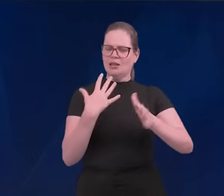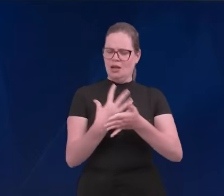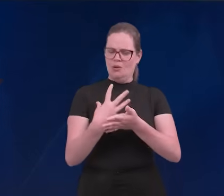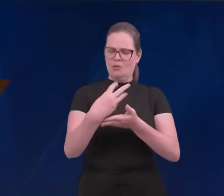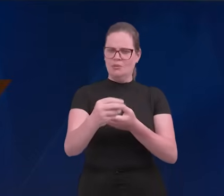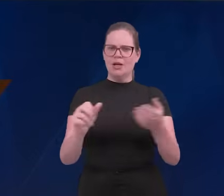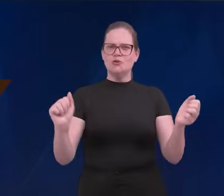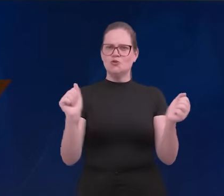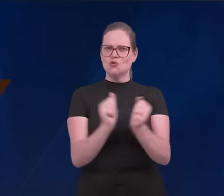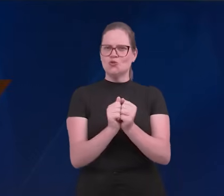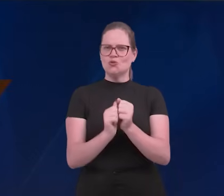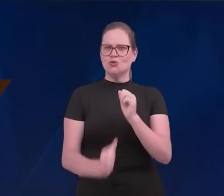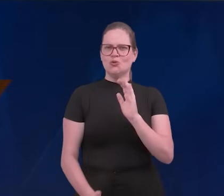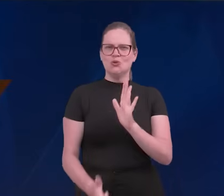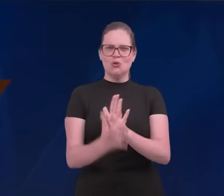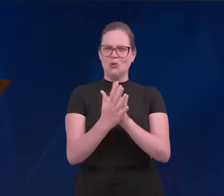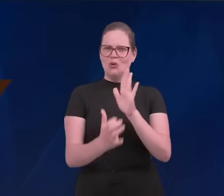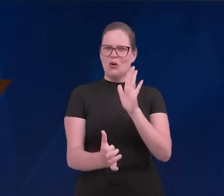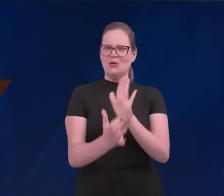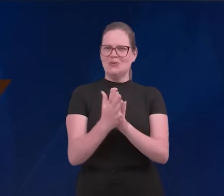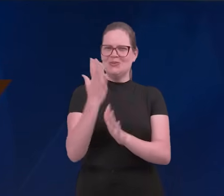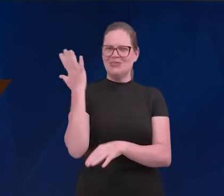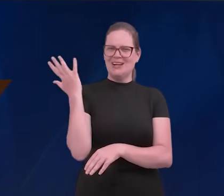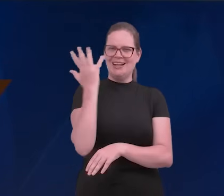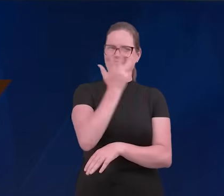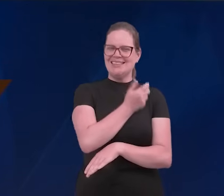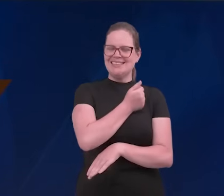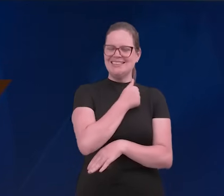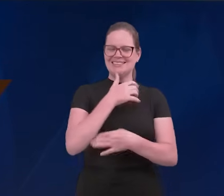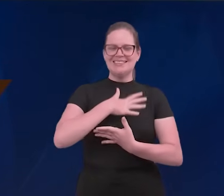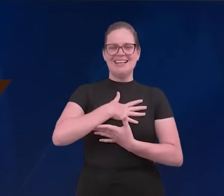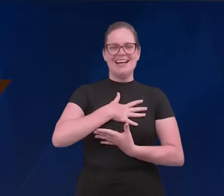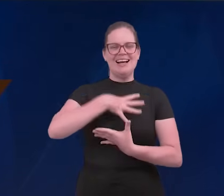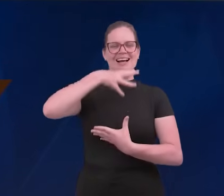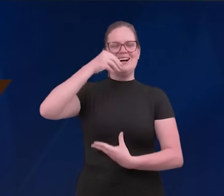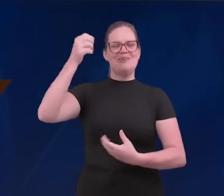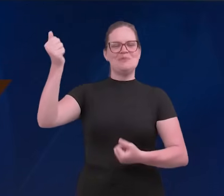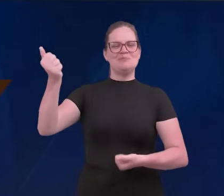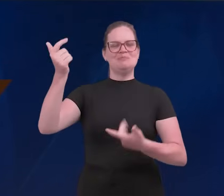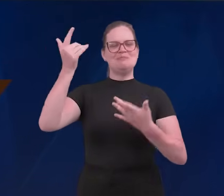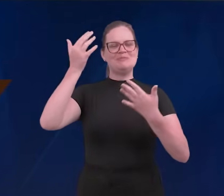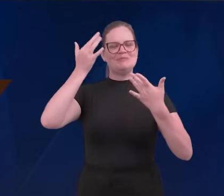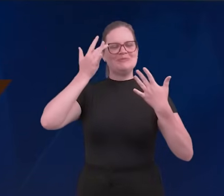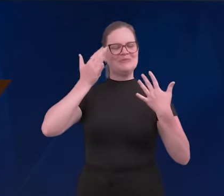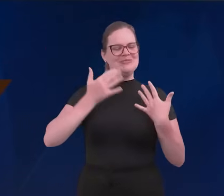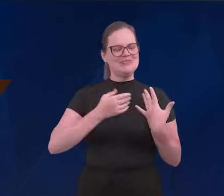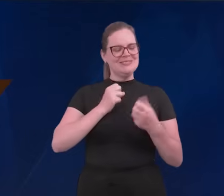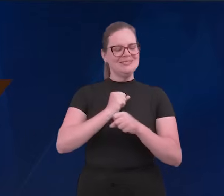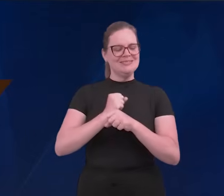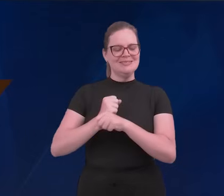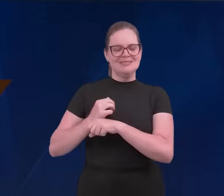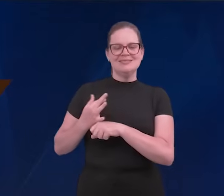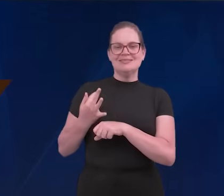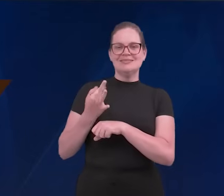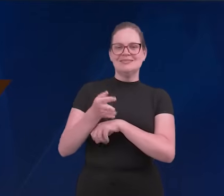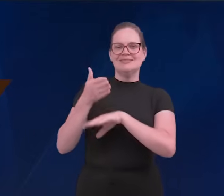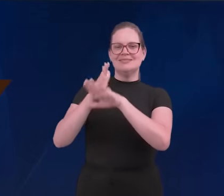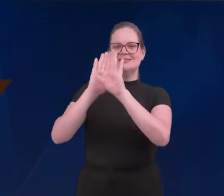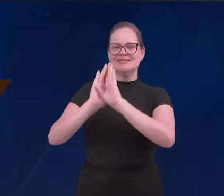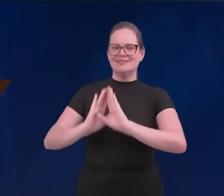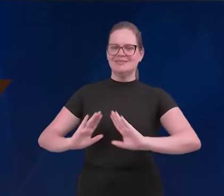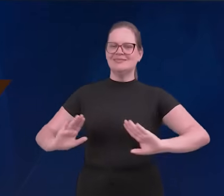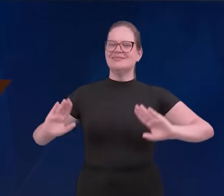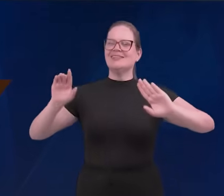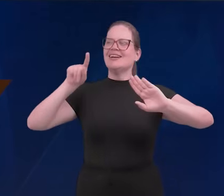cantar conosco este belo hino que alimenta a nossa esperança de